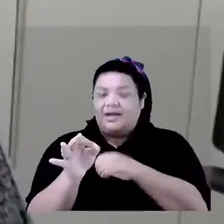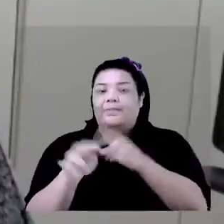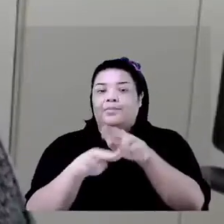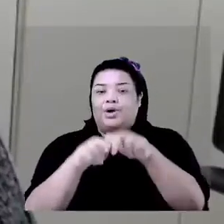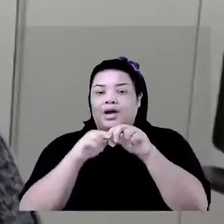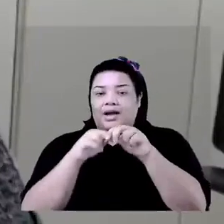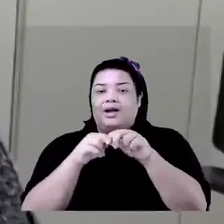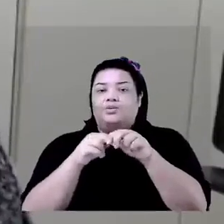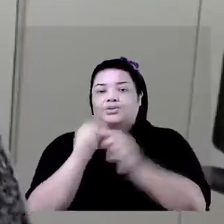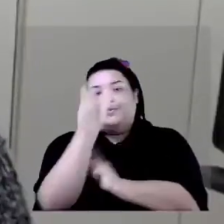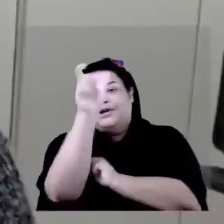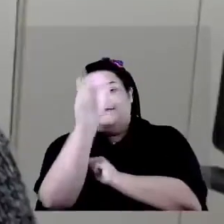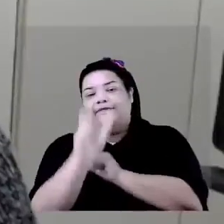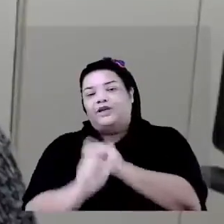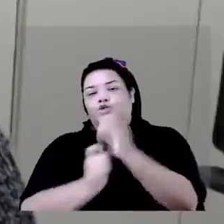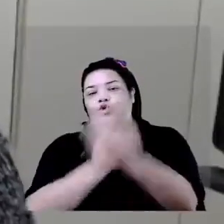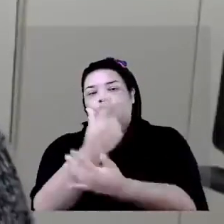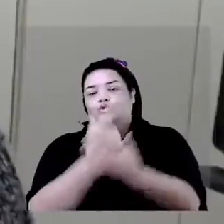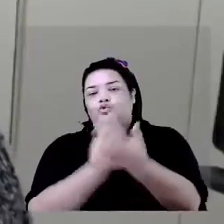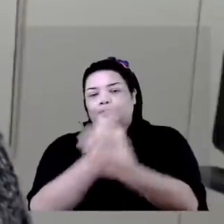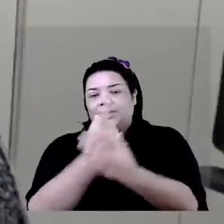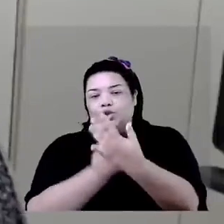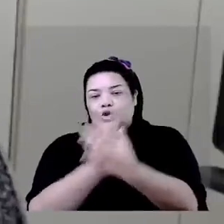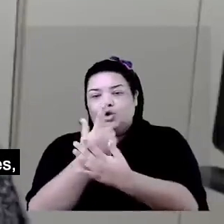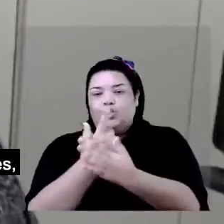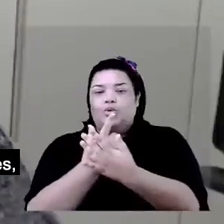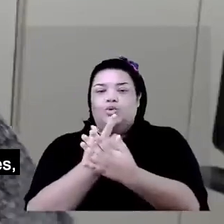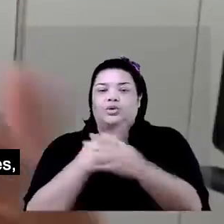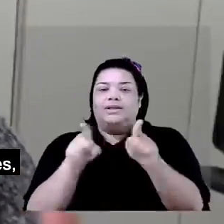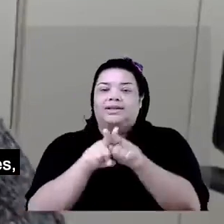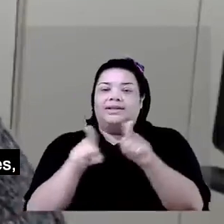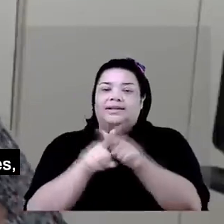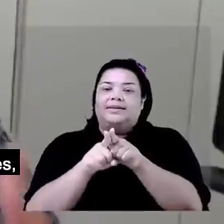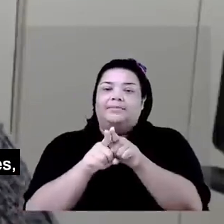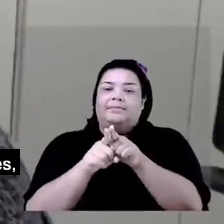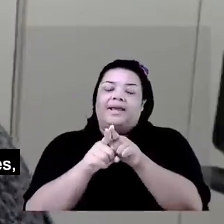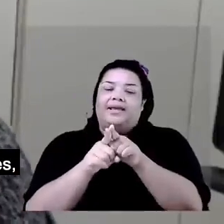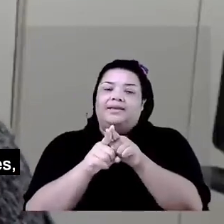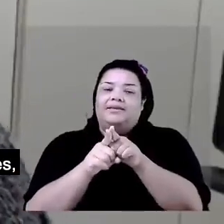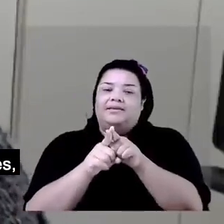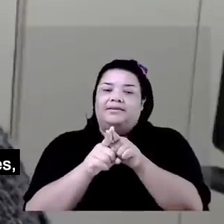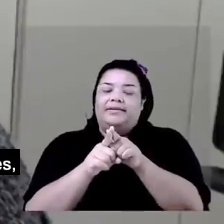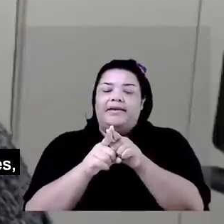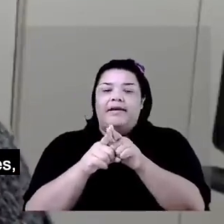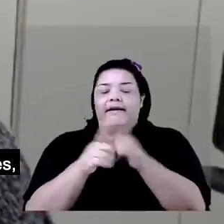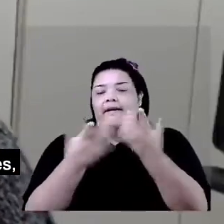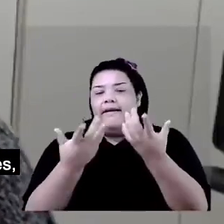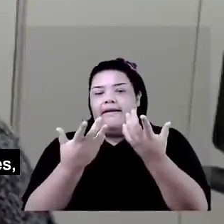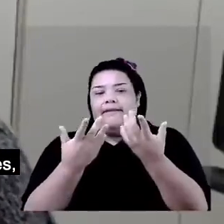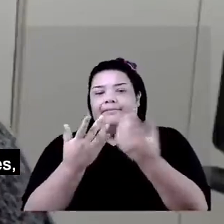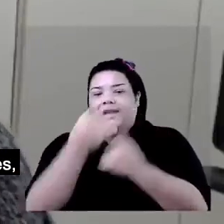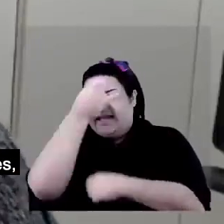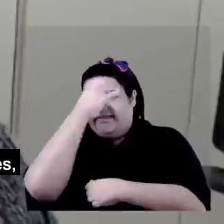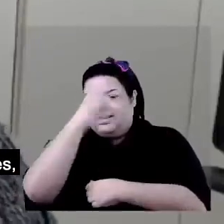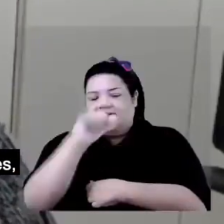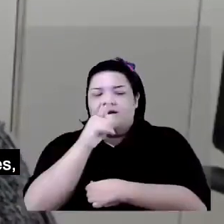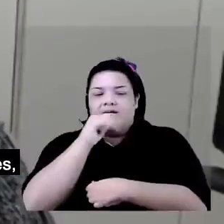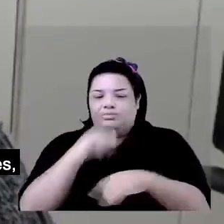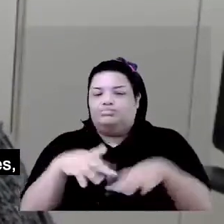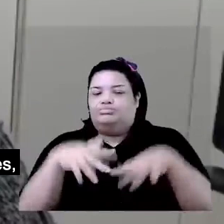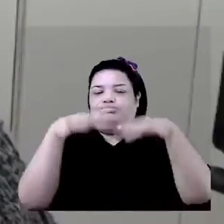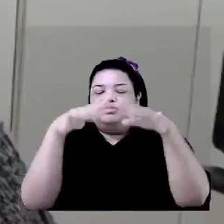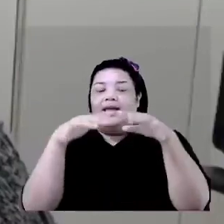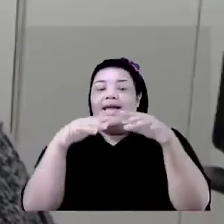órgão público, o investimento numa infraestrutura lá de drenagem para combater enchente, enfim. Os recursos financeiros, eles são necessários e